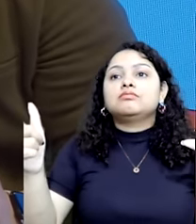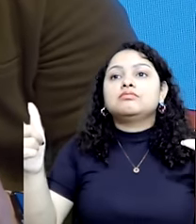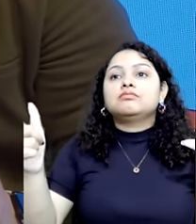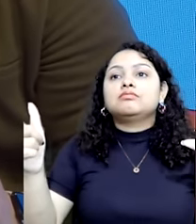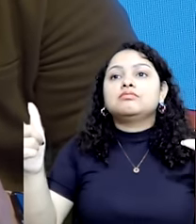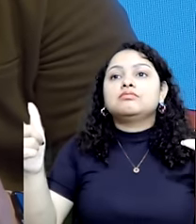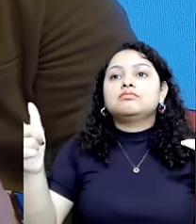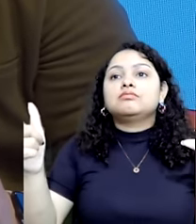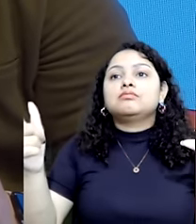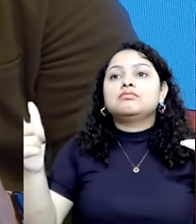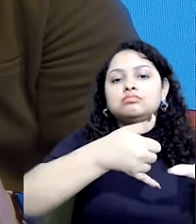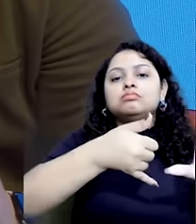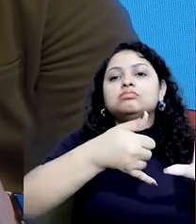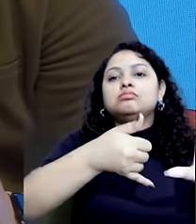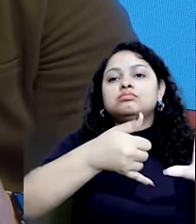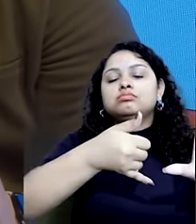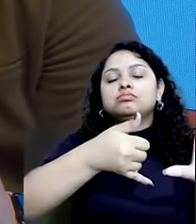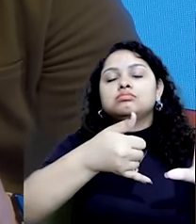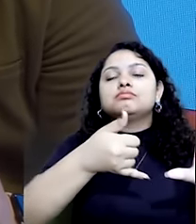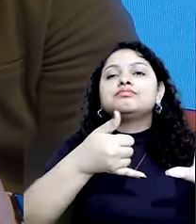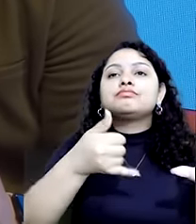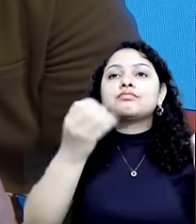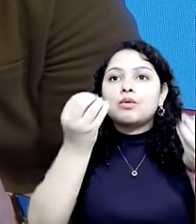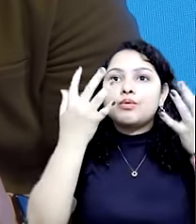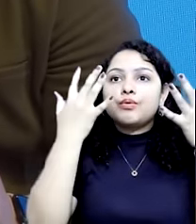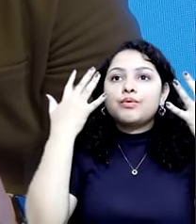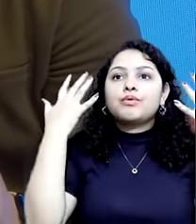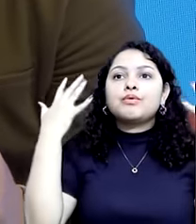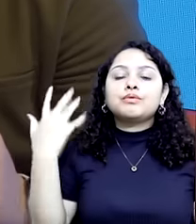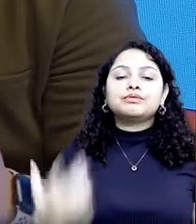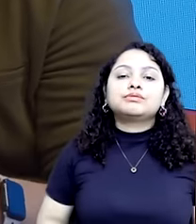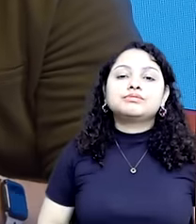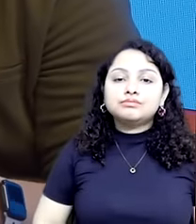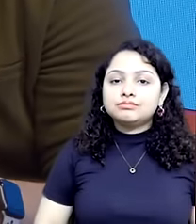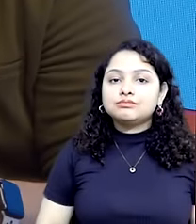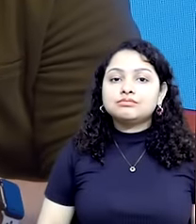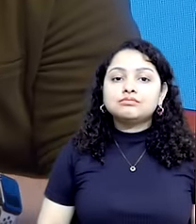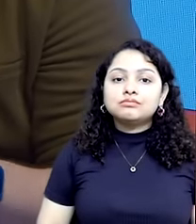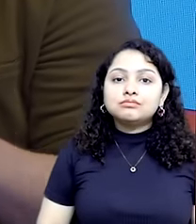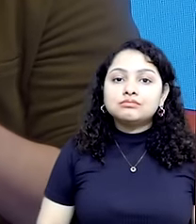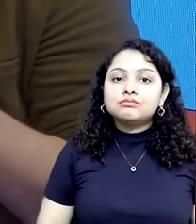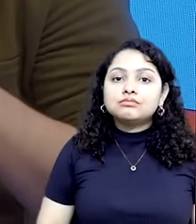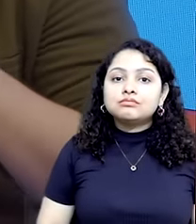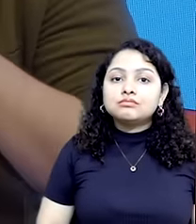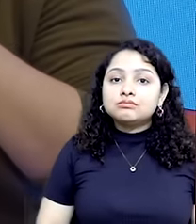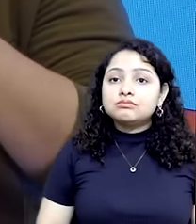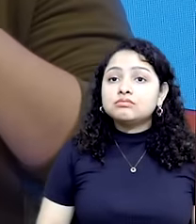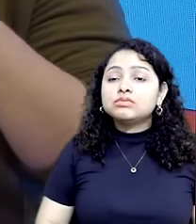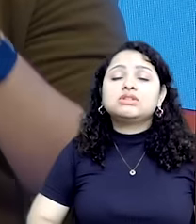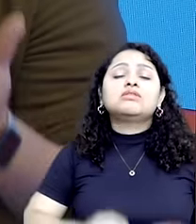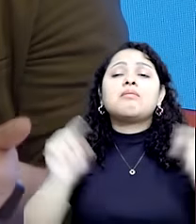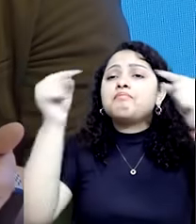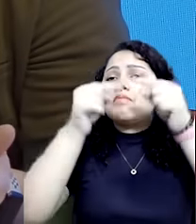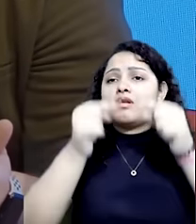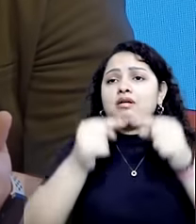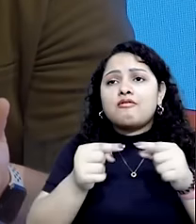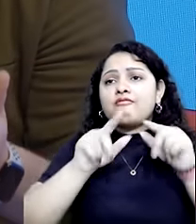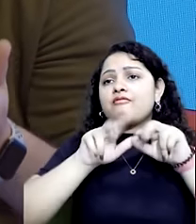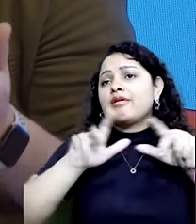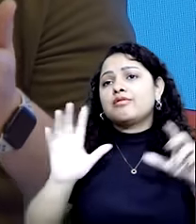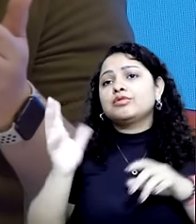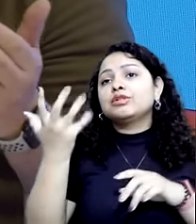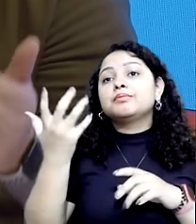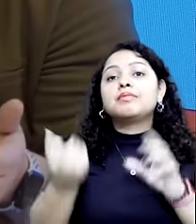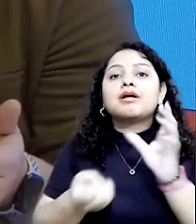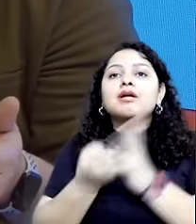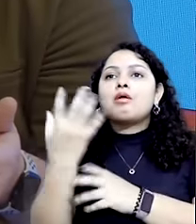da da da tela e você vai ficar com efeito de osais no seu olho Então isso pode servir para inúmeras situações tanto